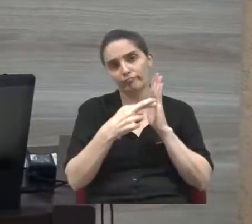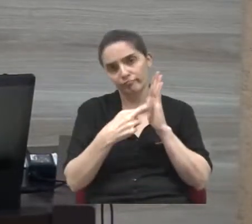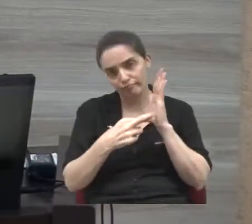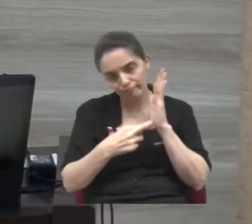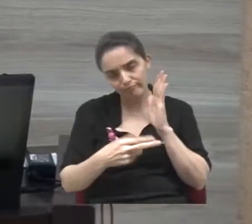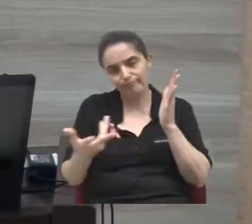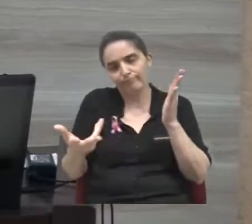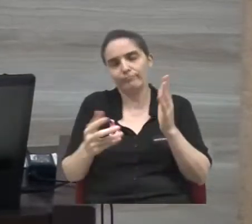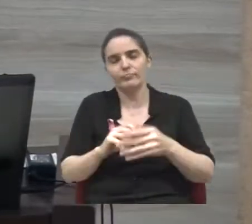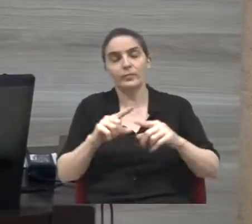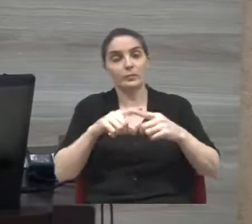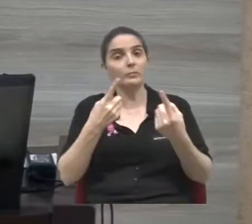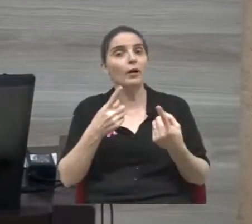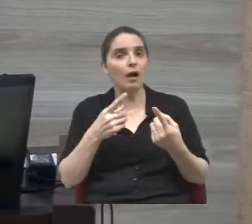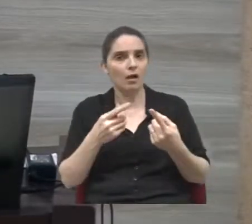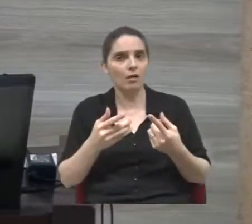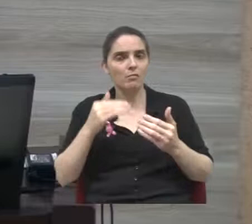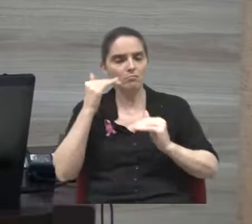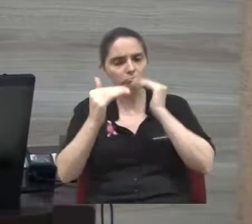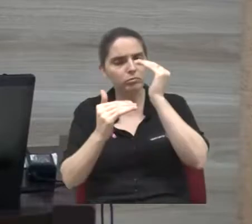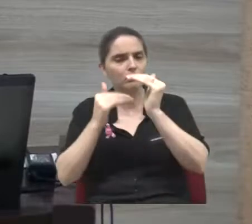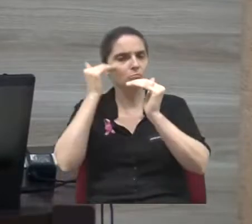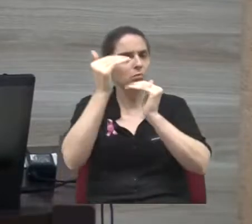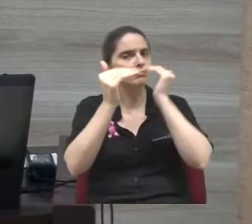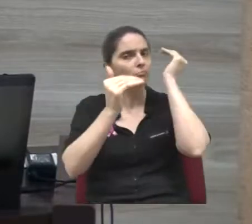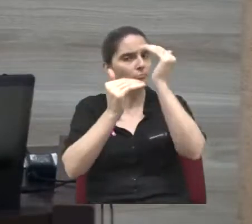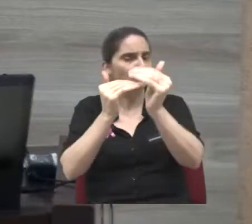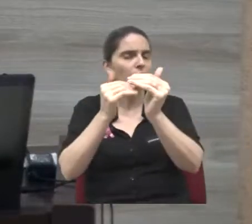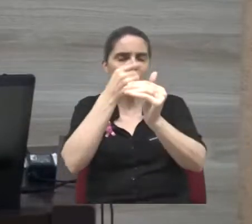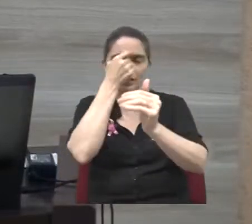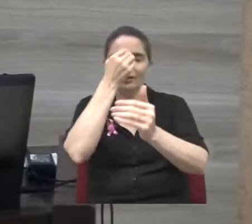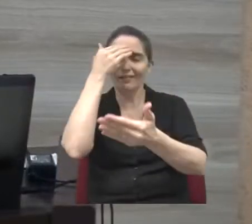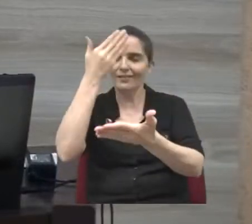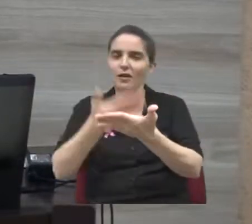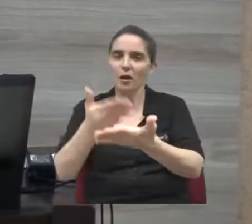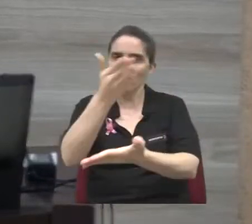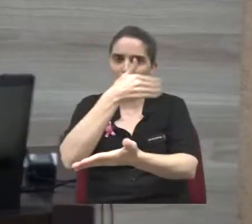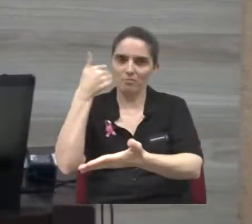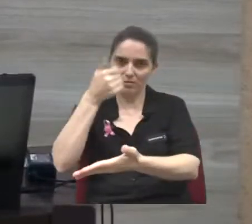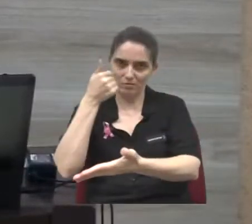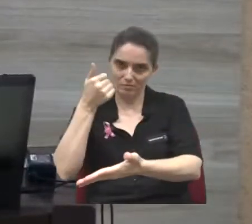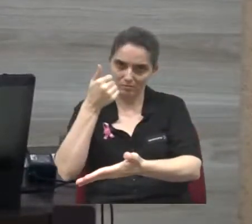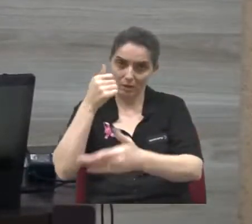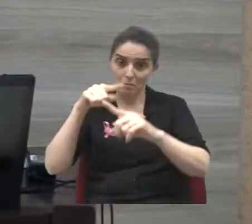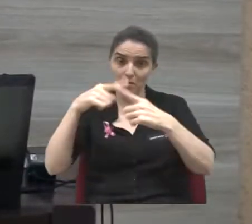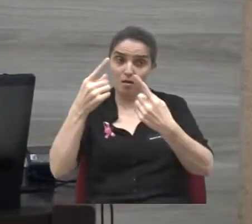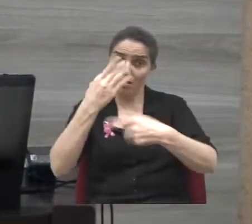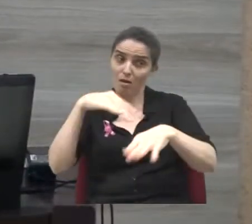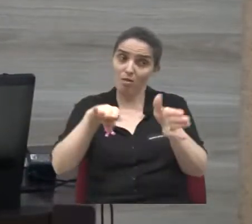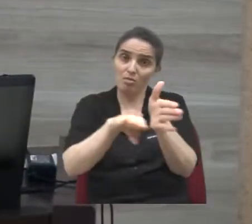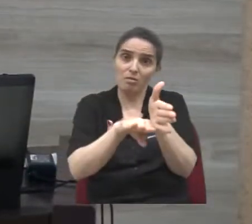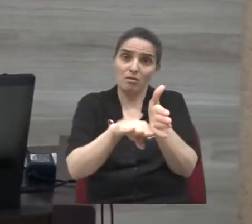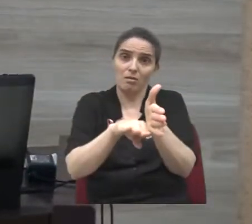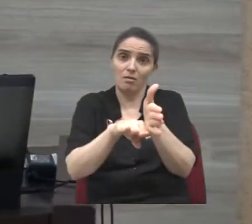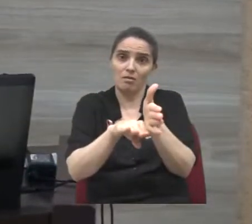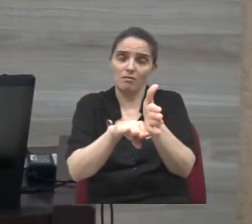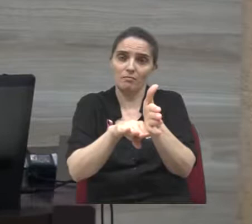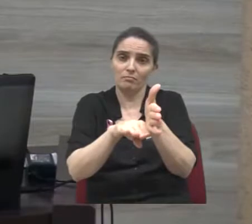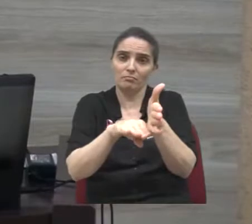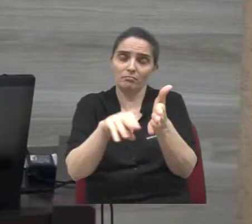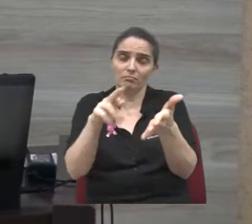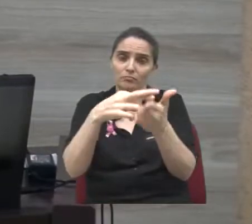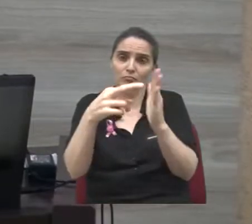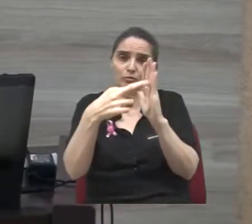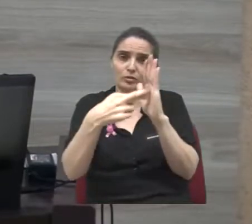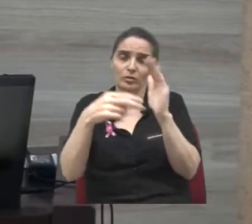está tendo um avanço, aí sim acredito que possa melhorar. Mas até que se chegue isso, é importante o poder público